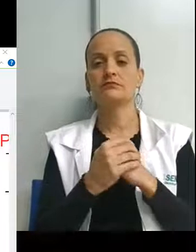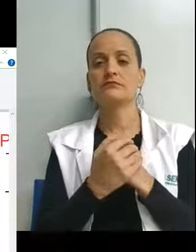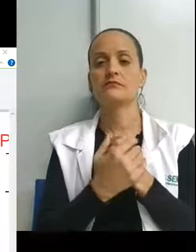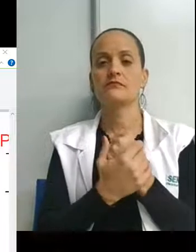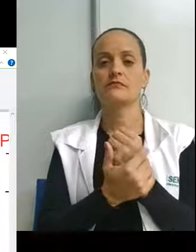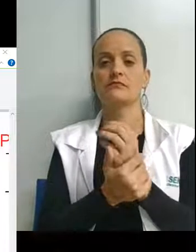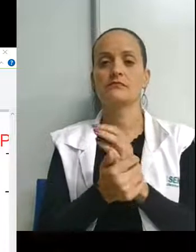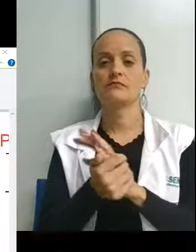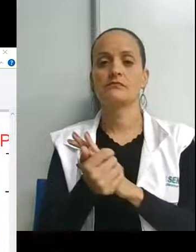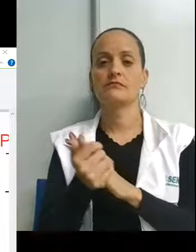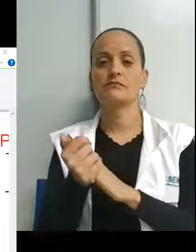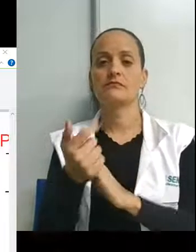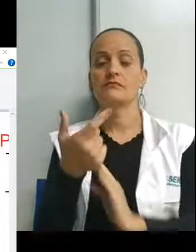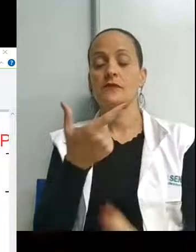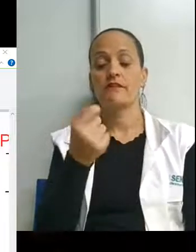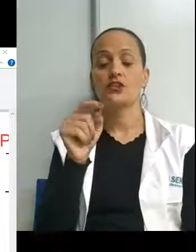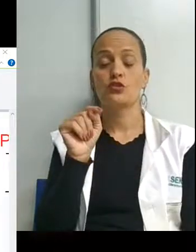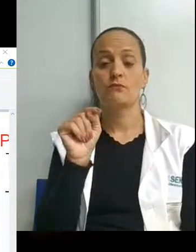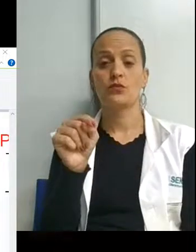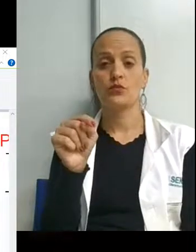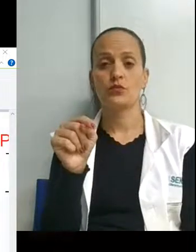Então, ó, 20.000